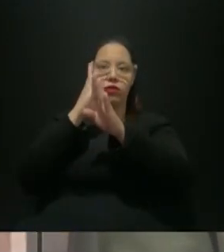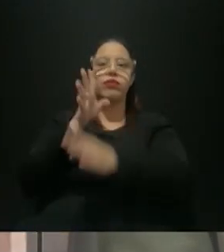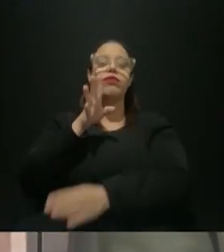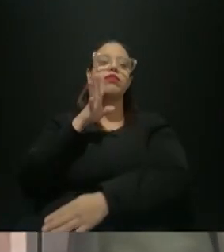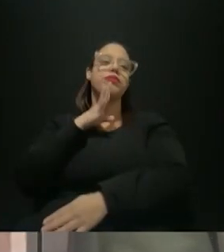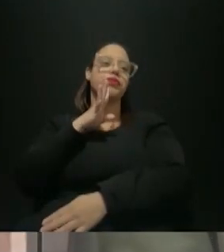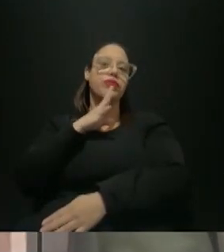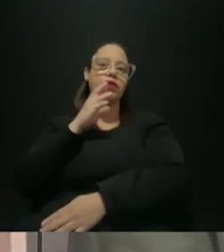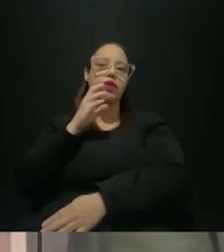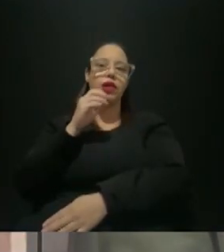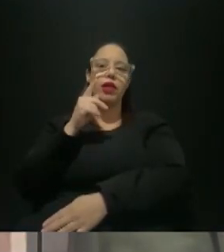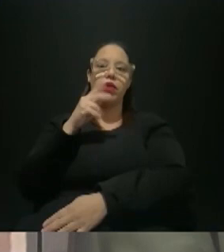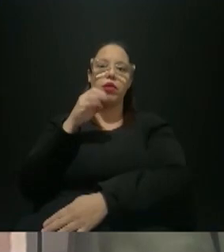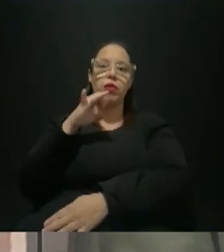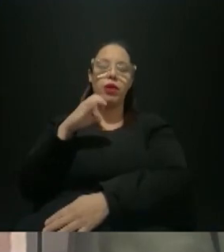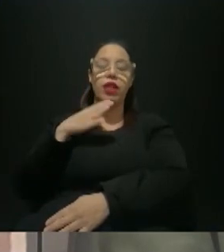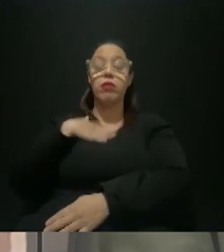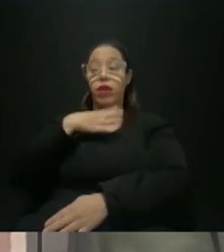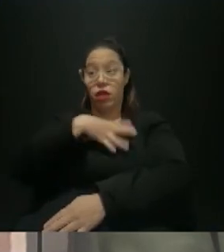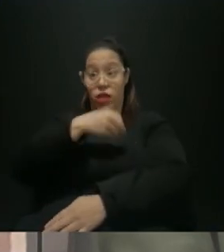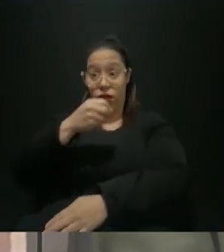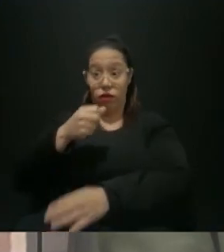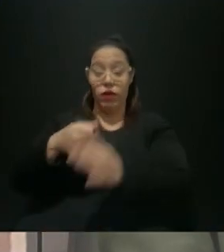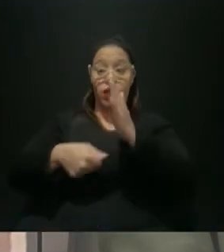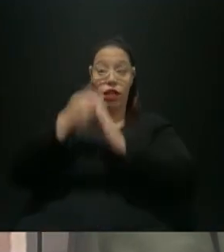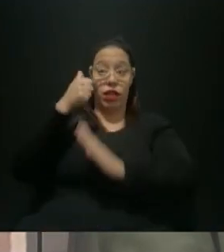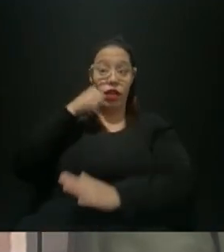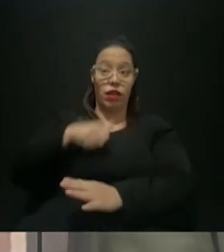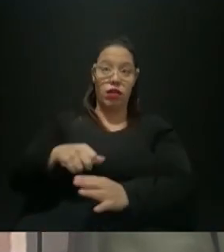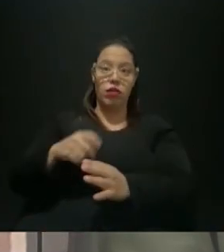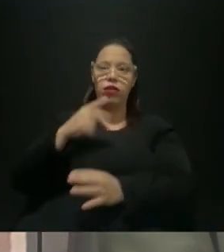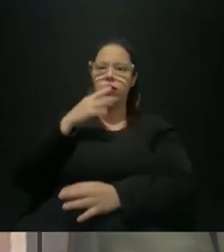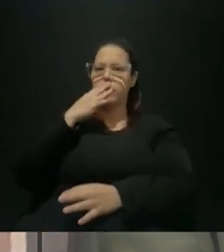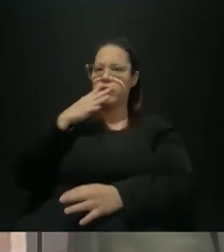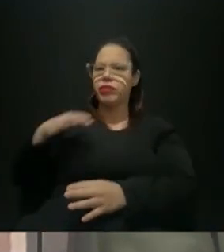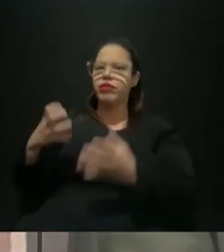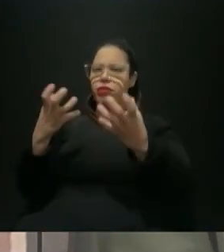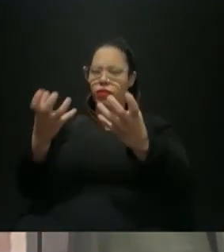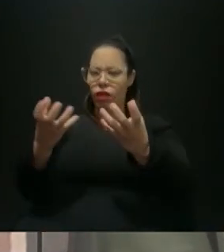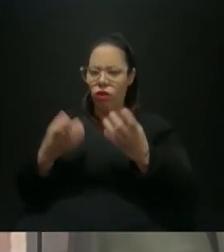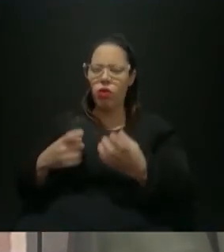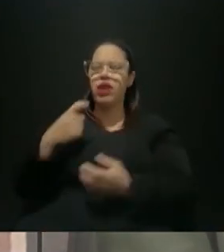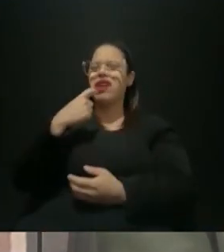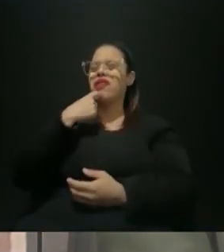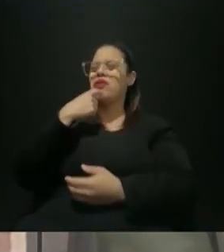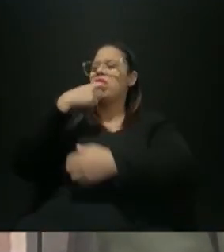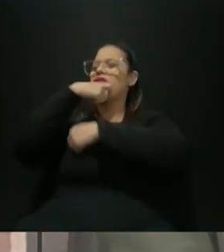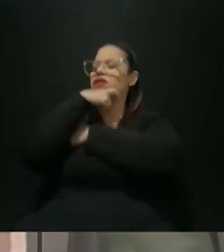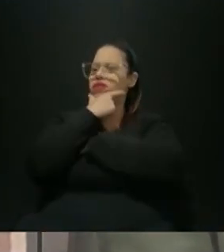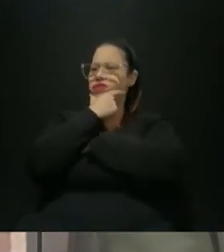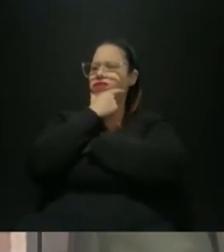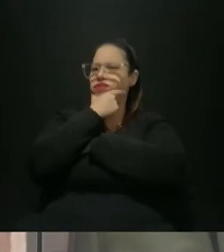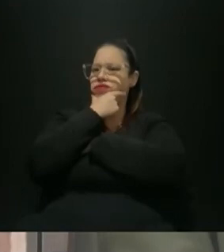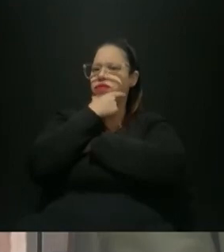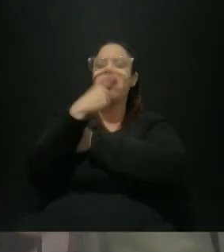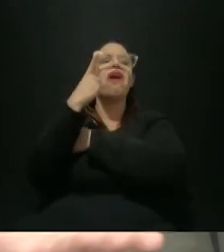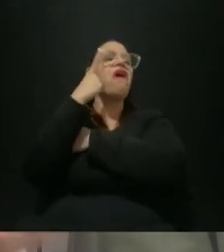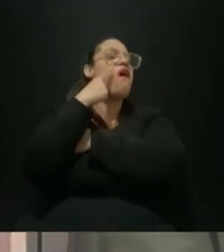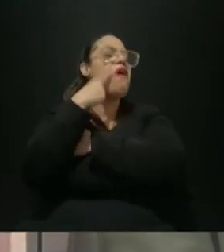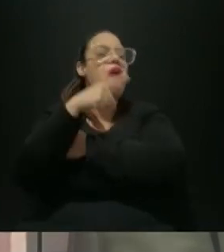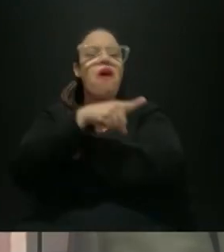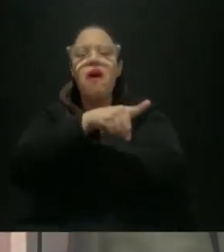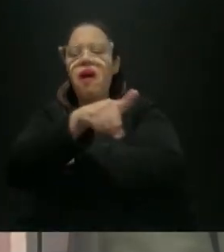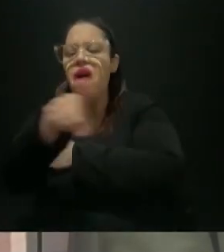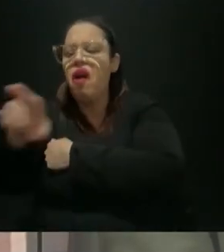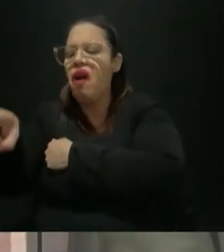primeira infância, e aí eu falei, poxa, eu quero uma cidade que olhe para as crianças, que dê oportunidade para essas